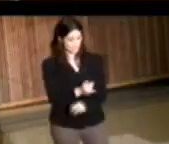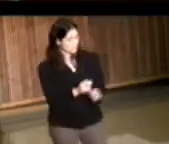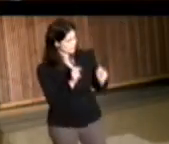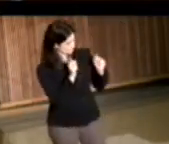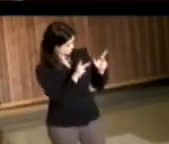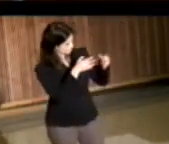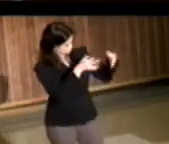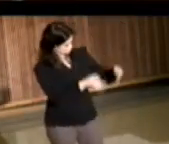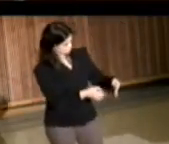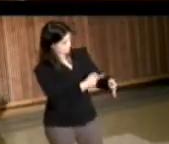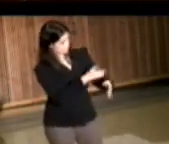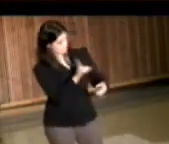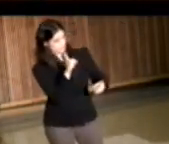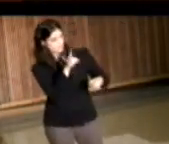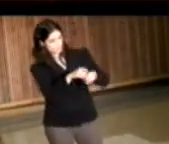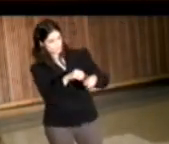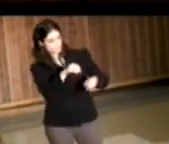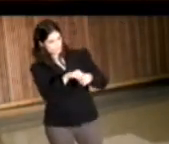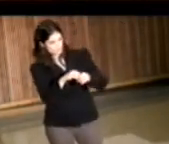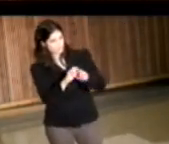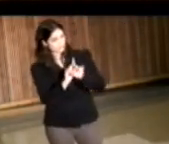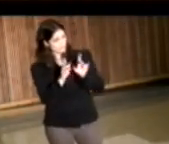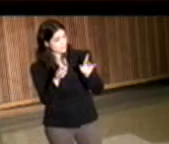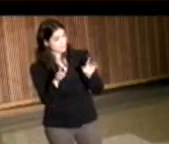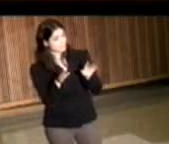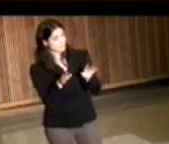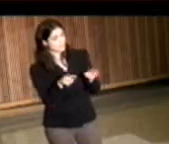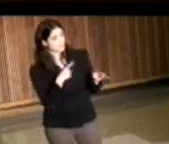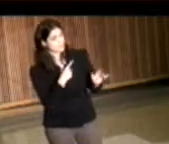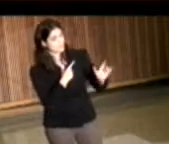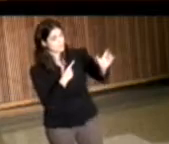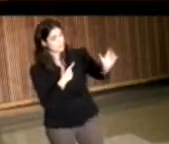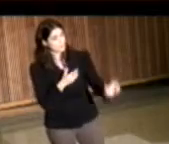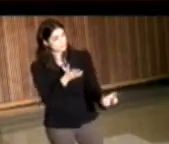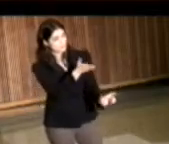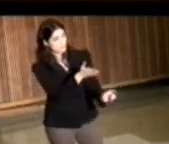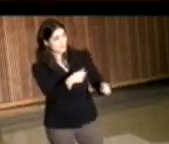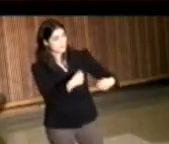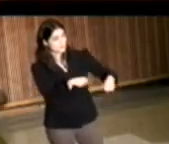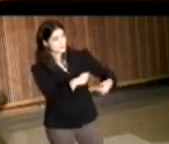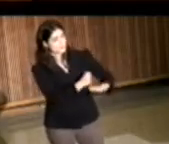oferta, você vai às vezes investir na vida de pessoas.